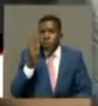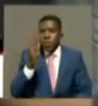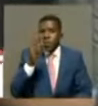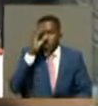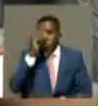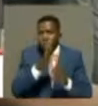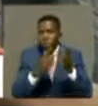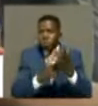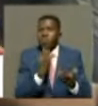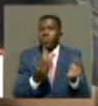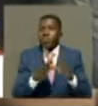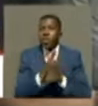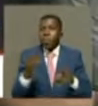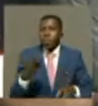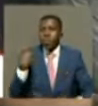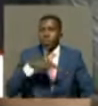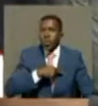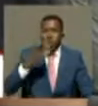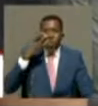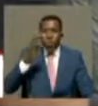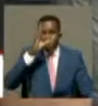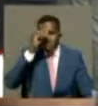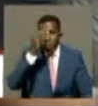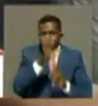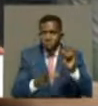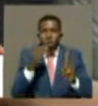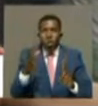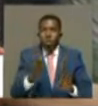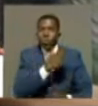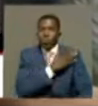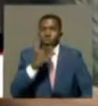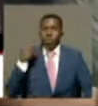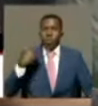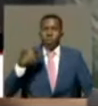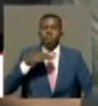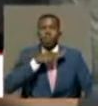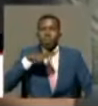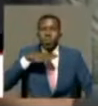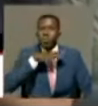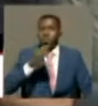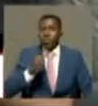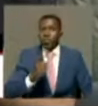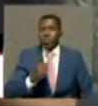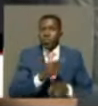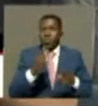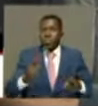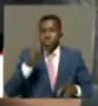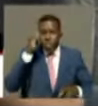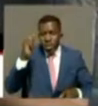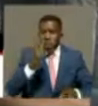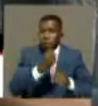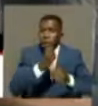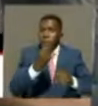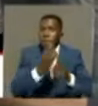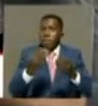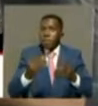ídolo, o nosso general, nosso comandante da família, cujo pseudônimo inicial, quando entrou para as FAPLA, era Fogo nas Balas.